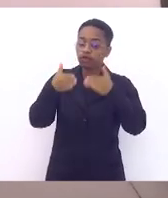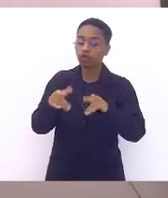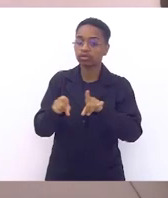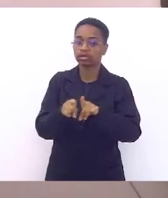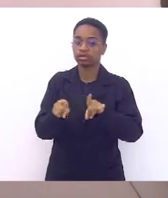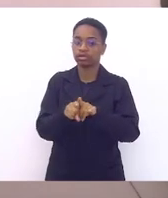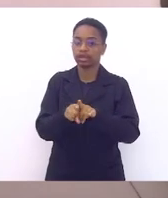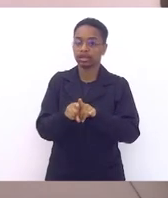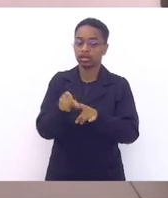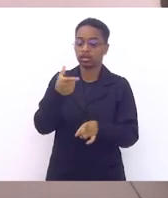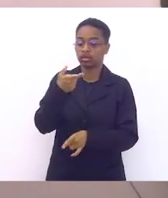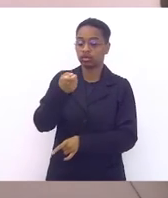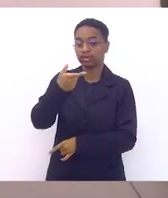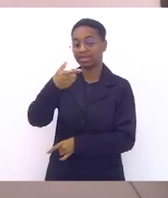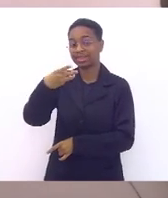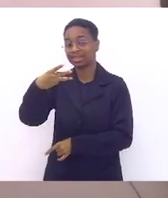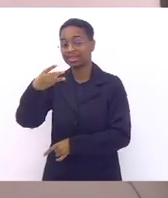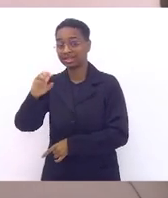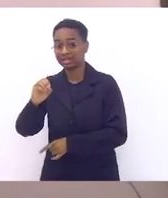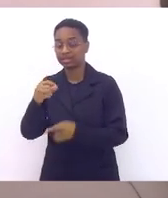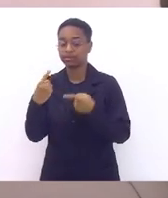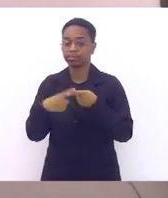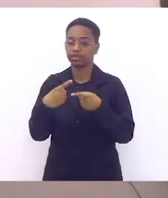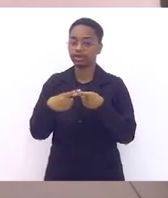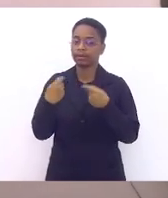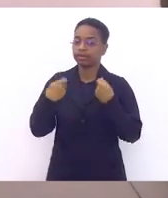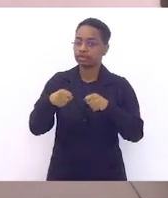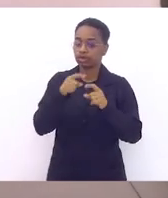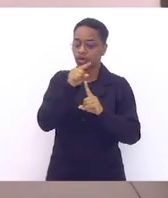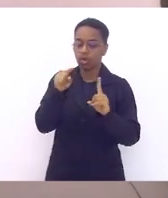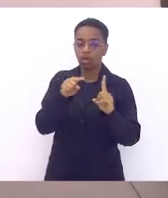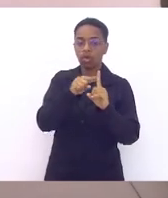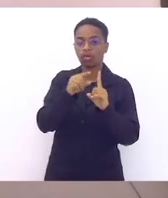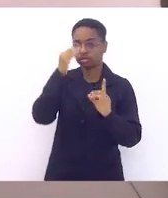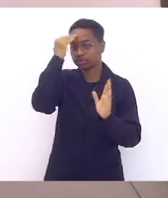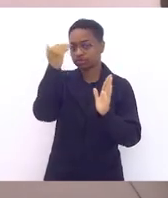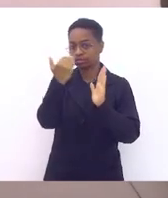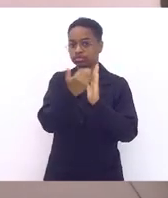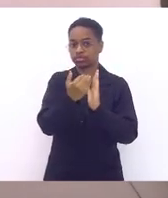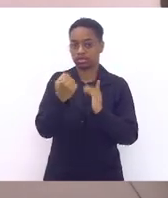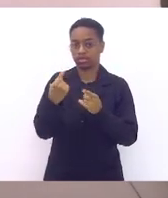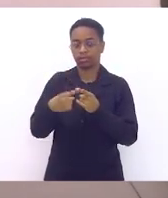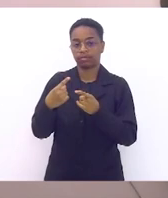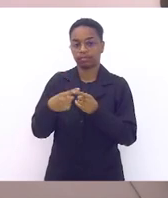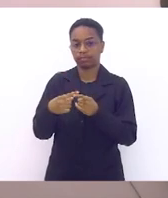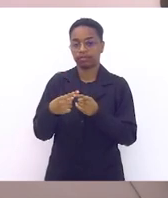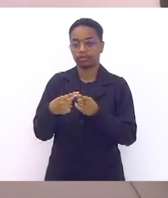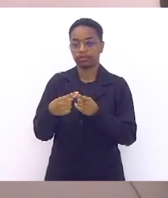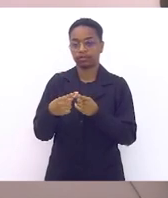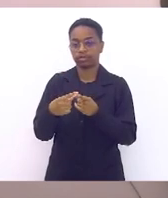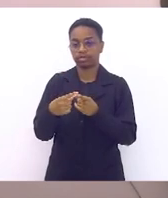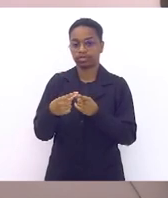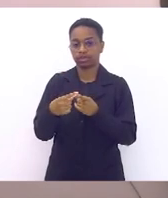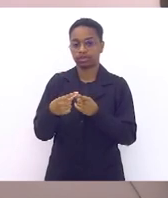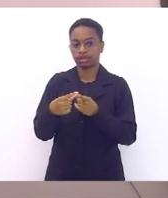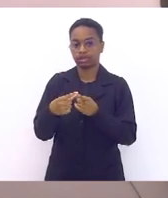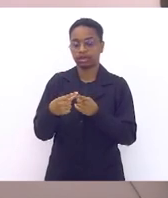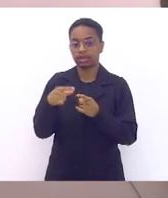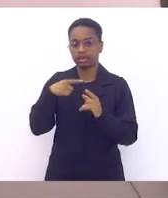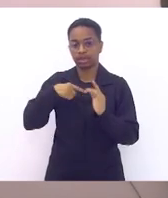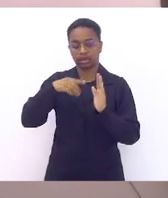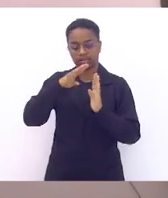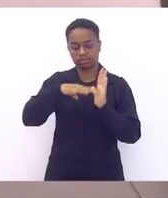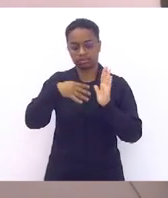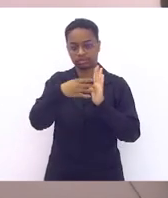possa alcançar essa meta, que é a meta de 2030. Então,